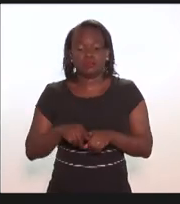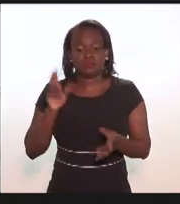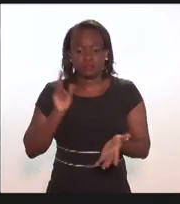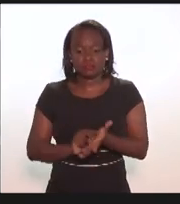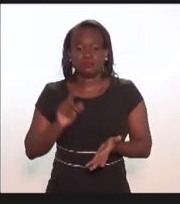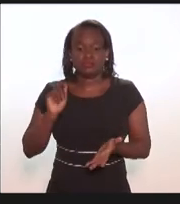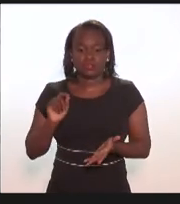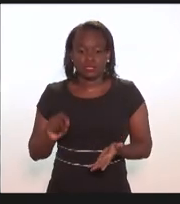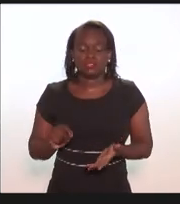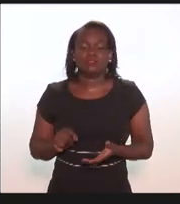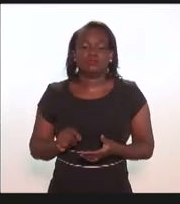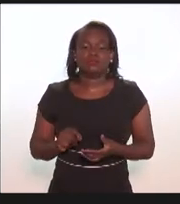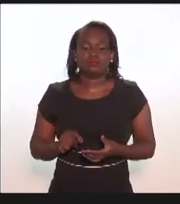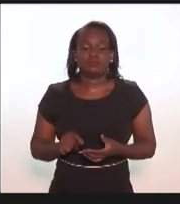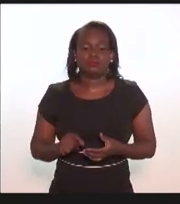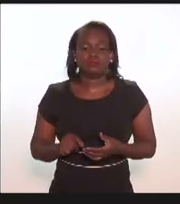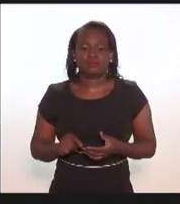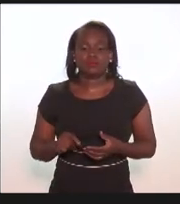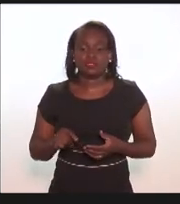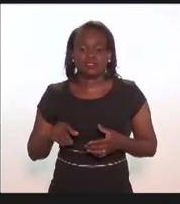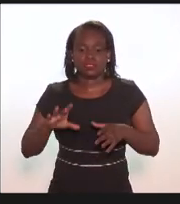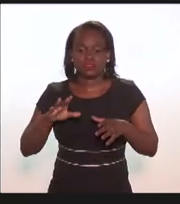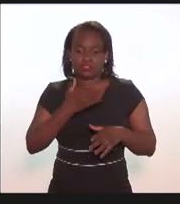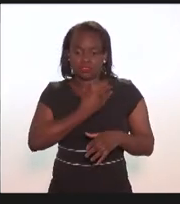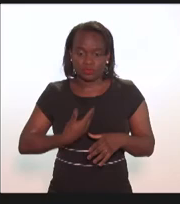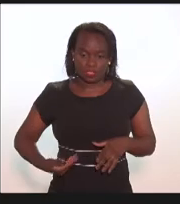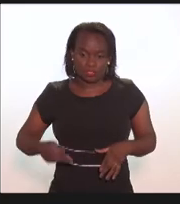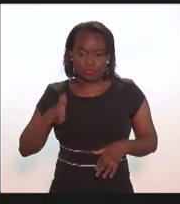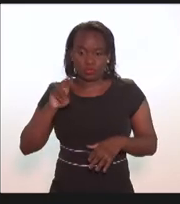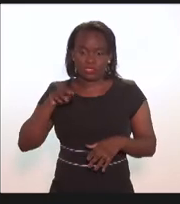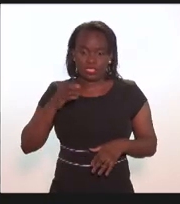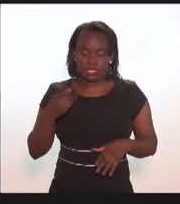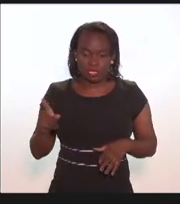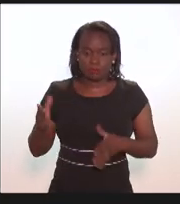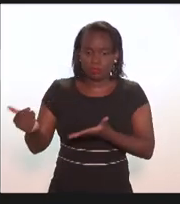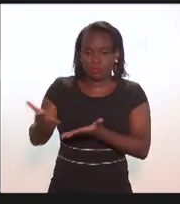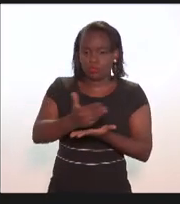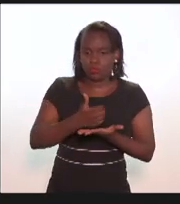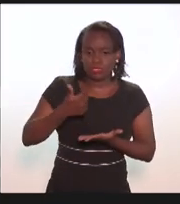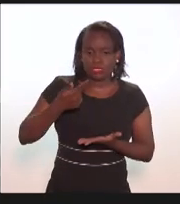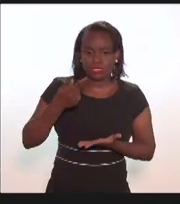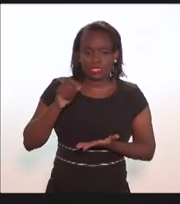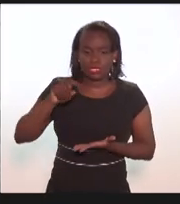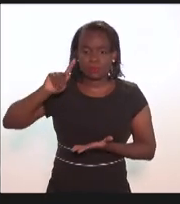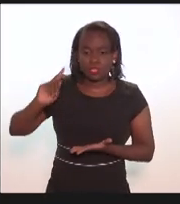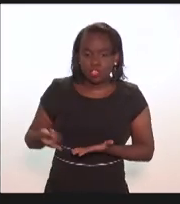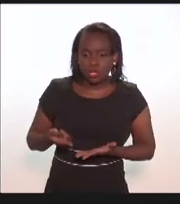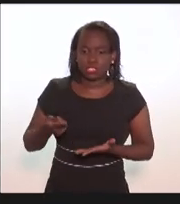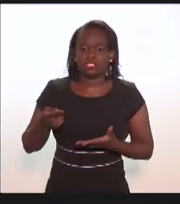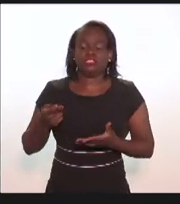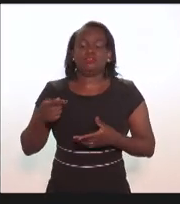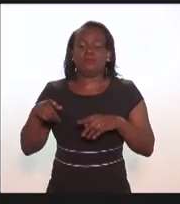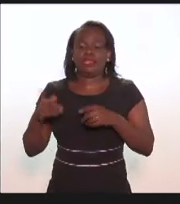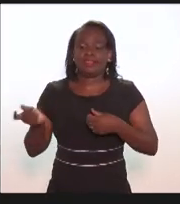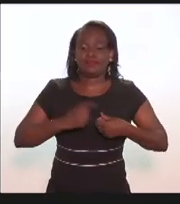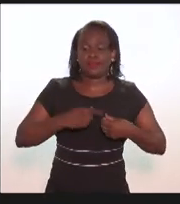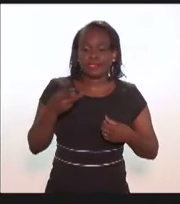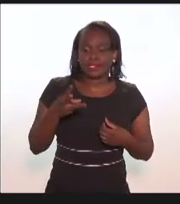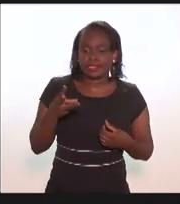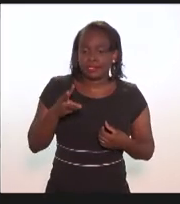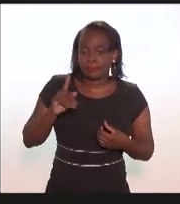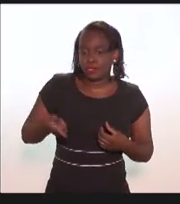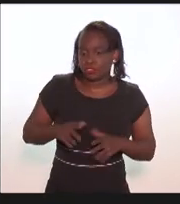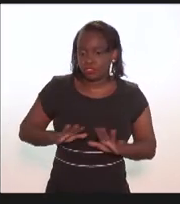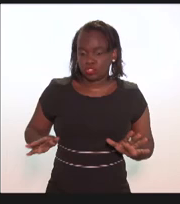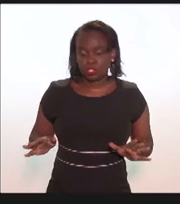verdade, o fato de que a União arrecada 170 bilhões no estado do Rio de Janeiro e devolve 33. Nós somos